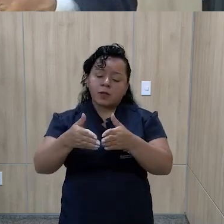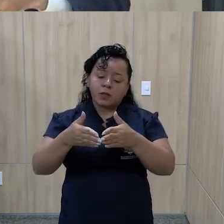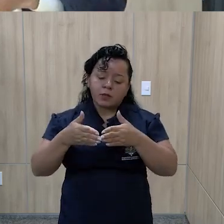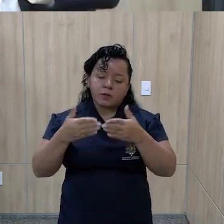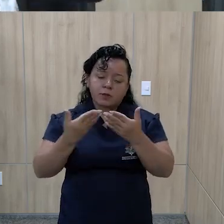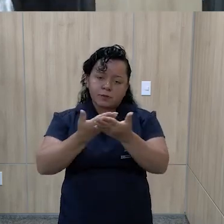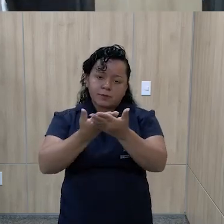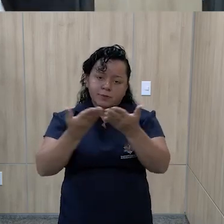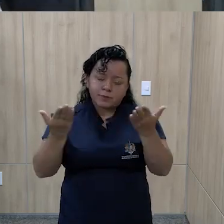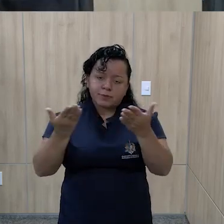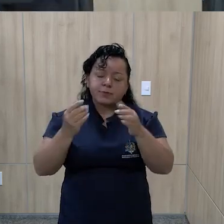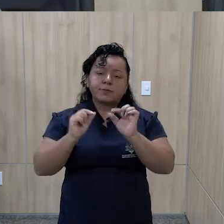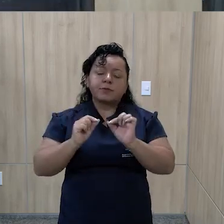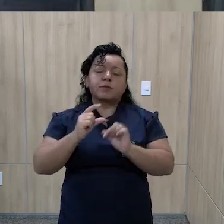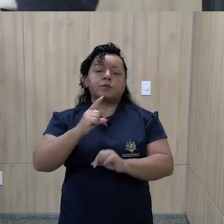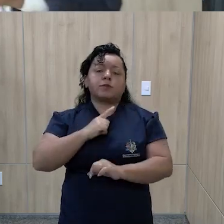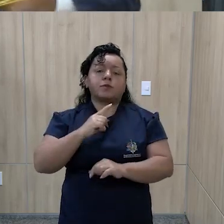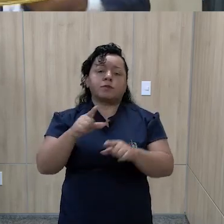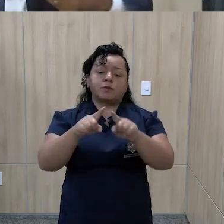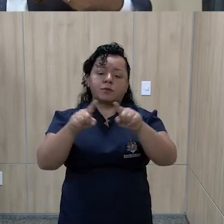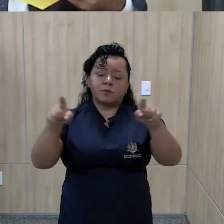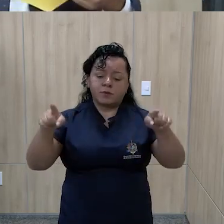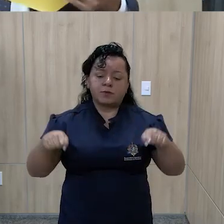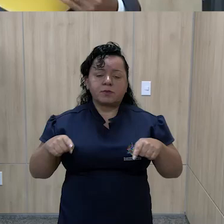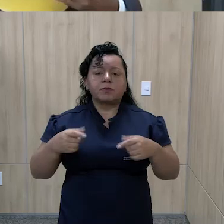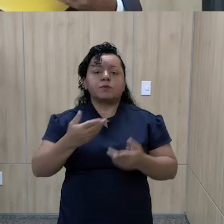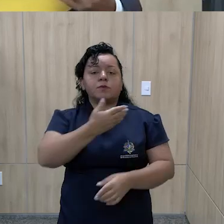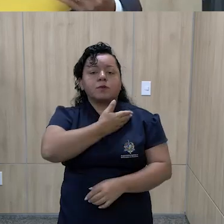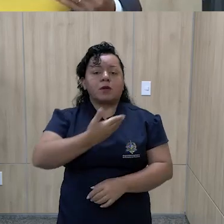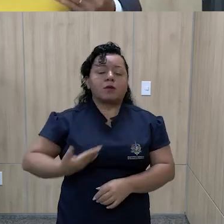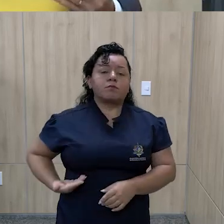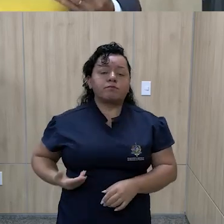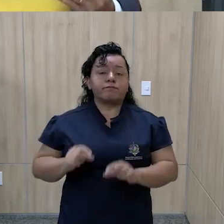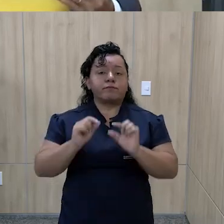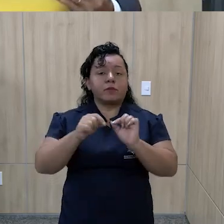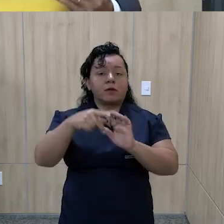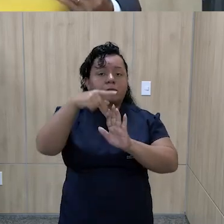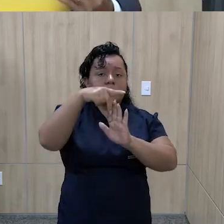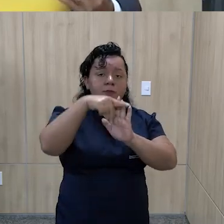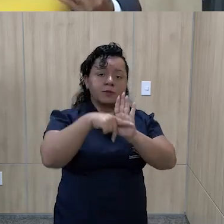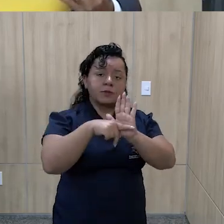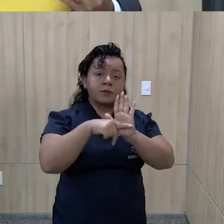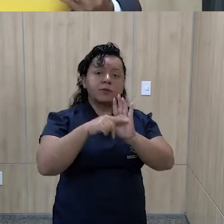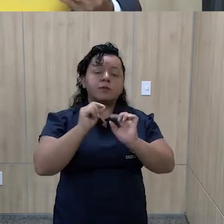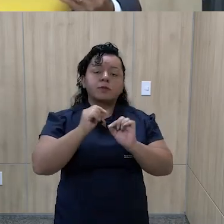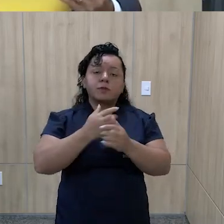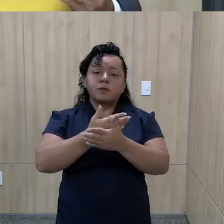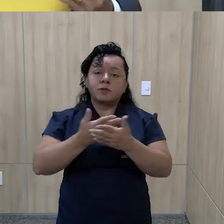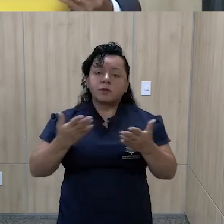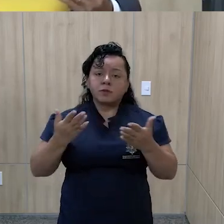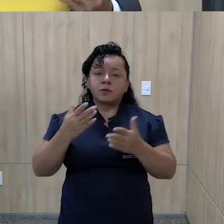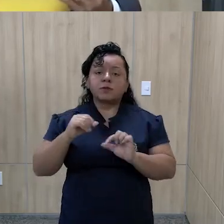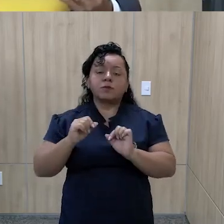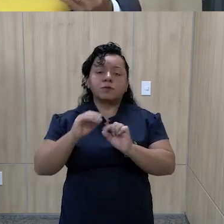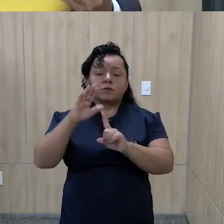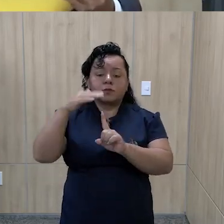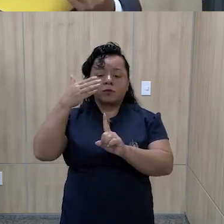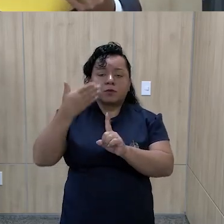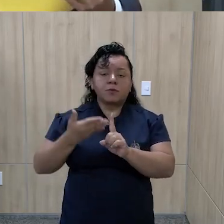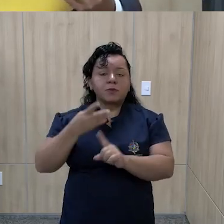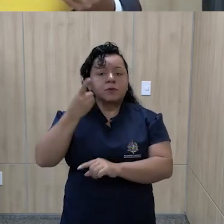servidor público obrigado senhor presidente Obrigado Deputado Rodrigo o parecer do nosso Nobre Deputado